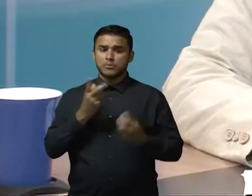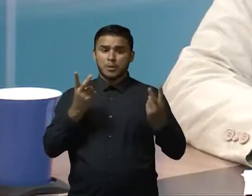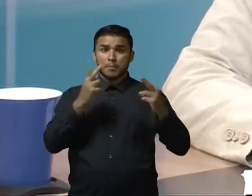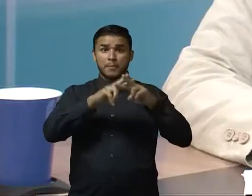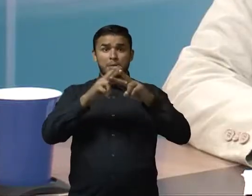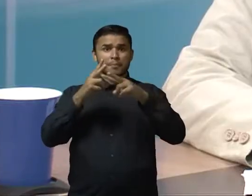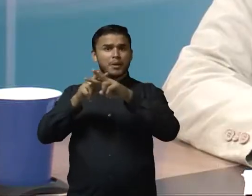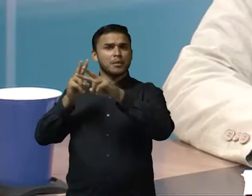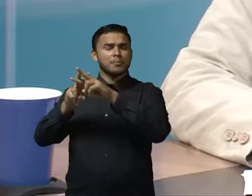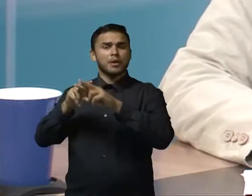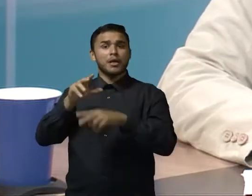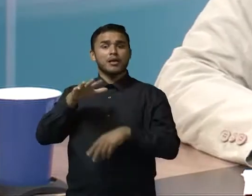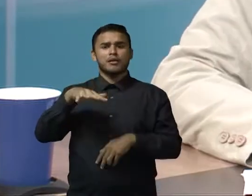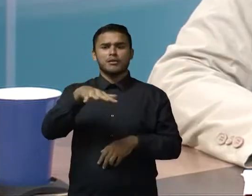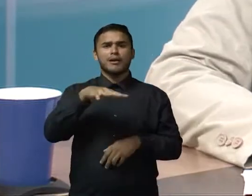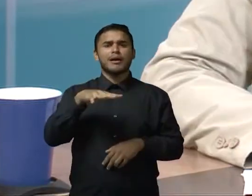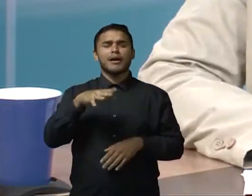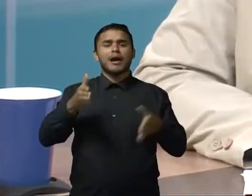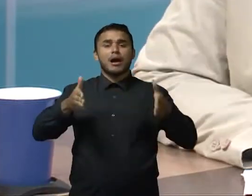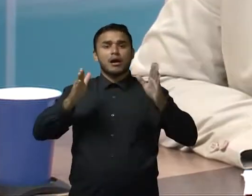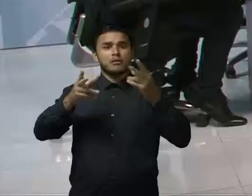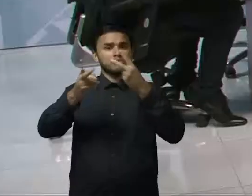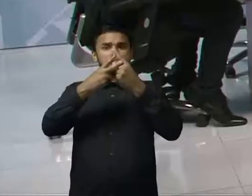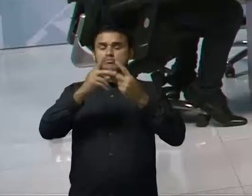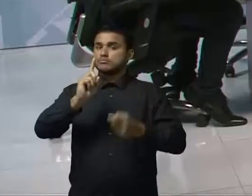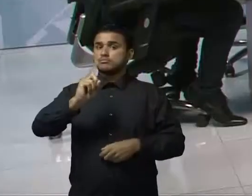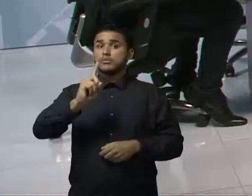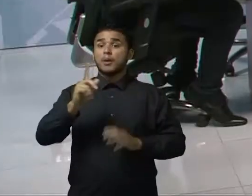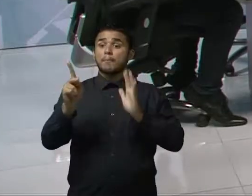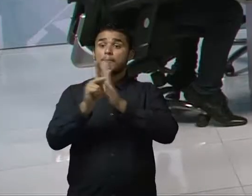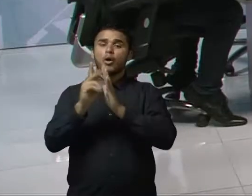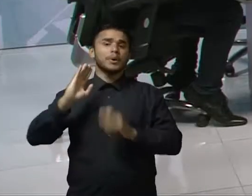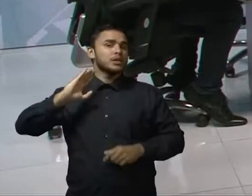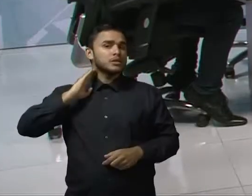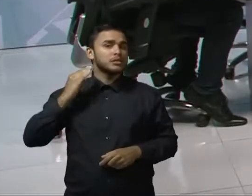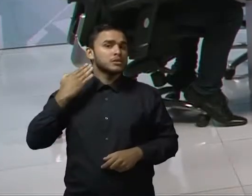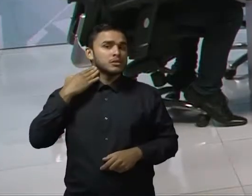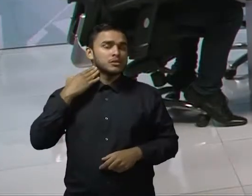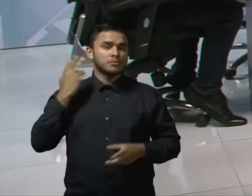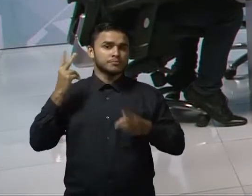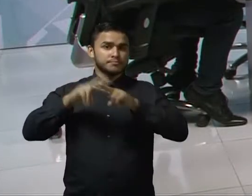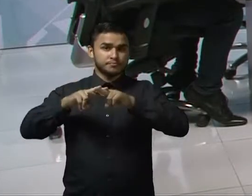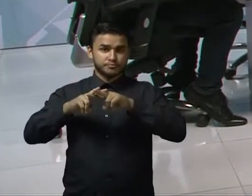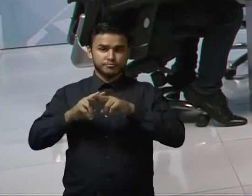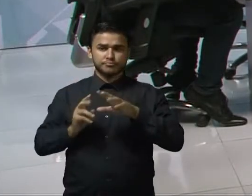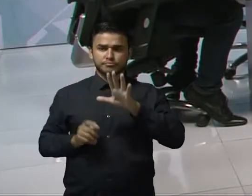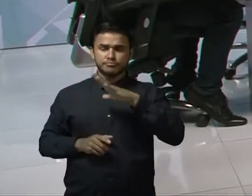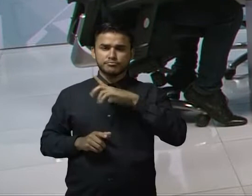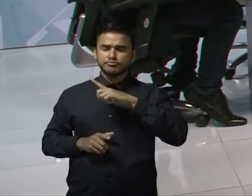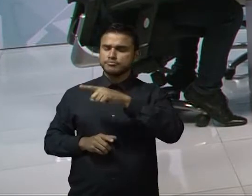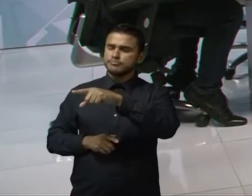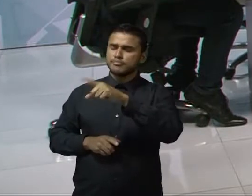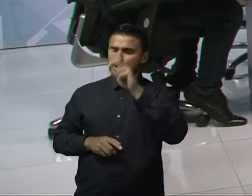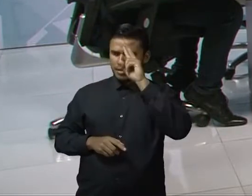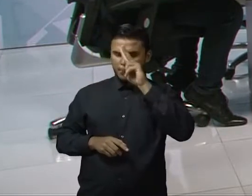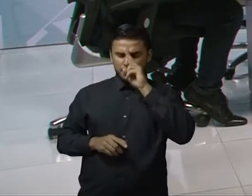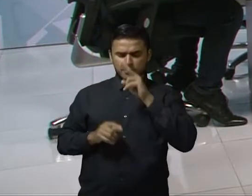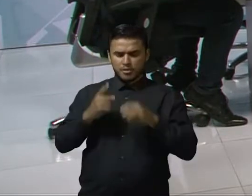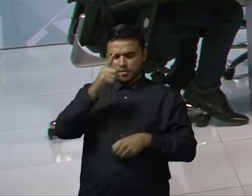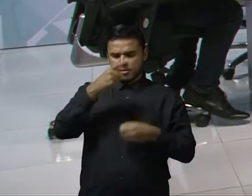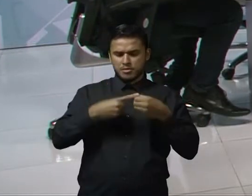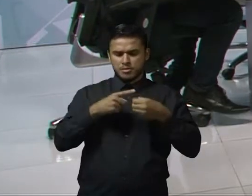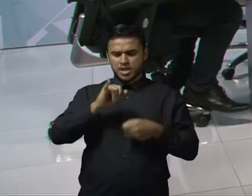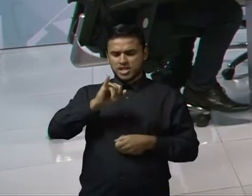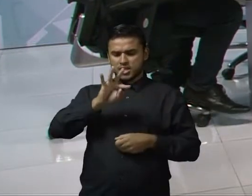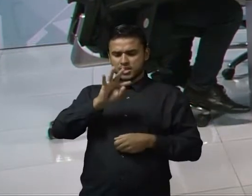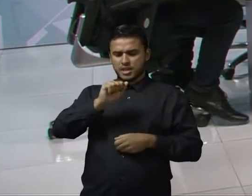cadeias públicas. Eu estou perguntando isso a você porque há 3 semanas houve uma chacina na cadeia pública de Itapajé. Na semana